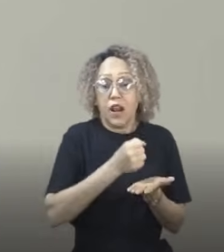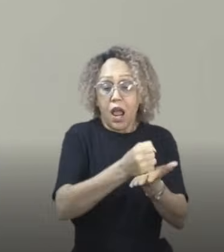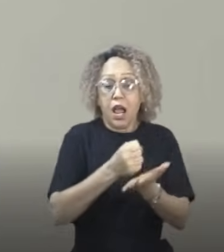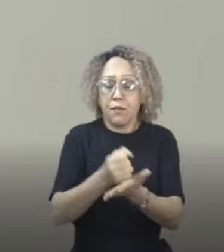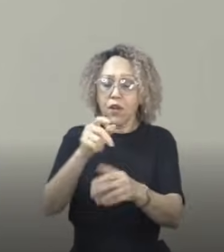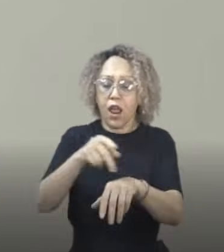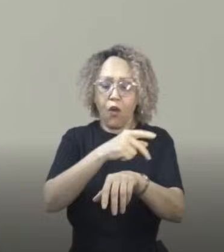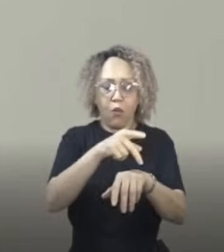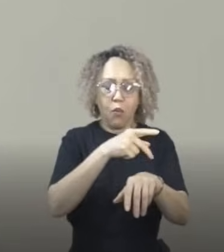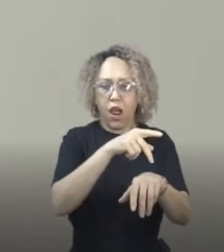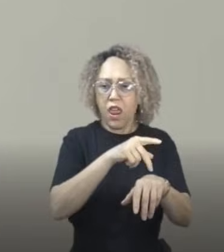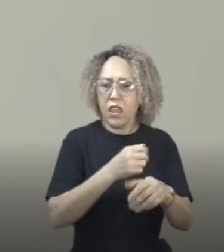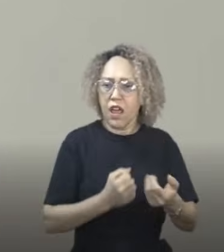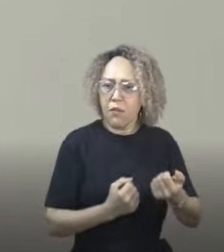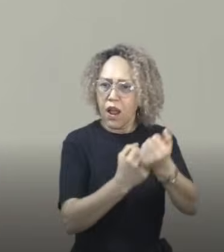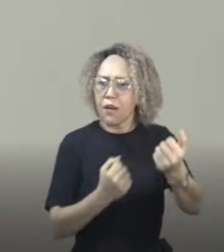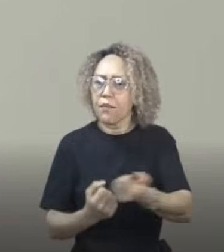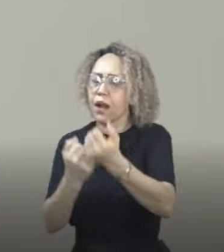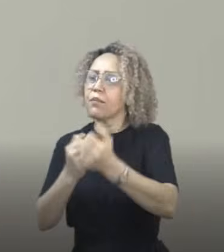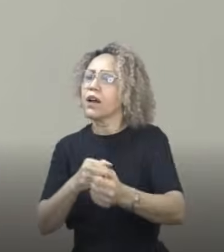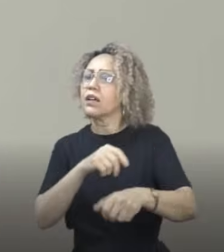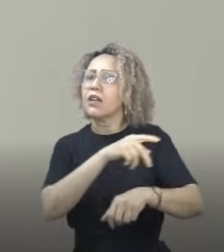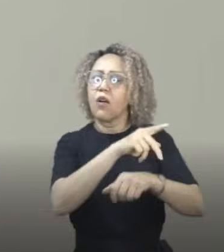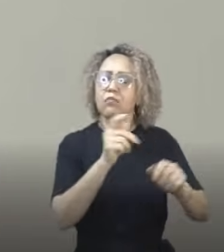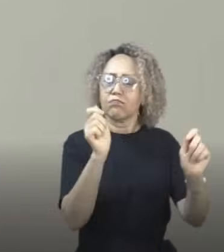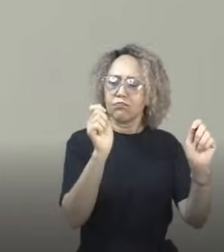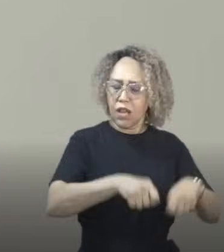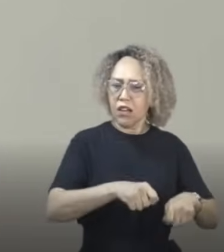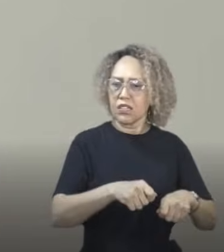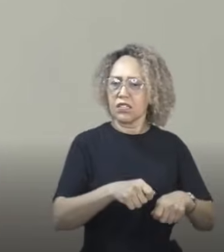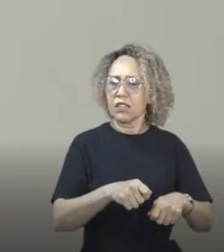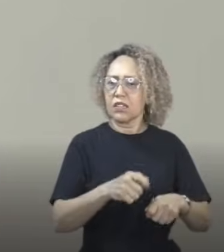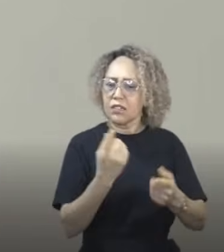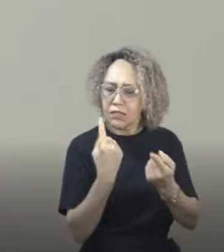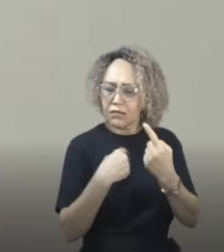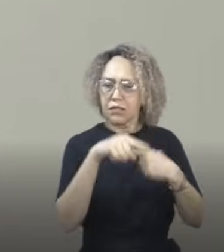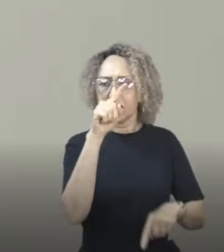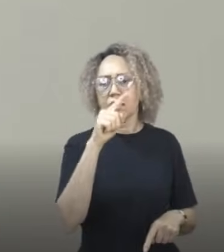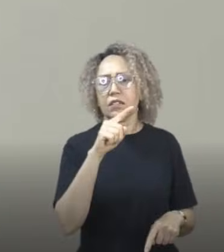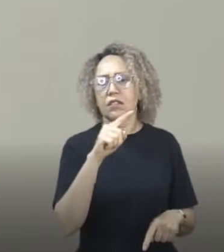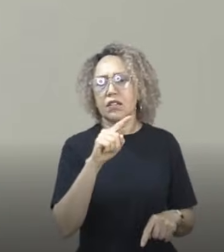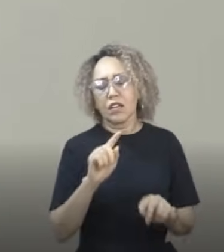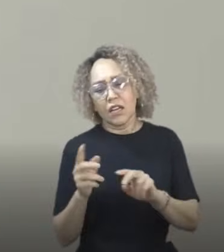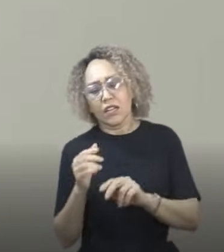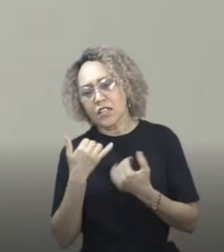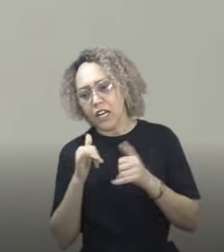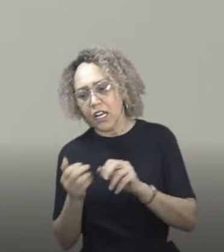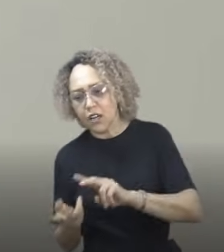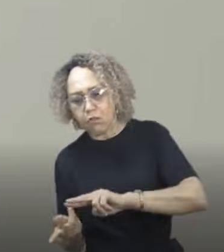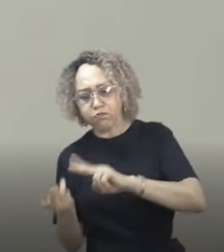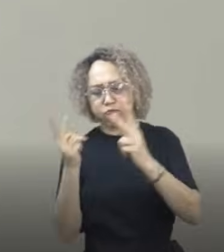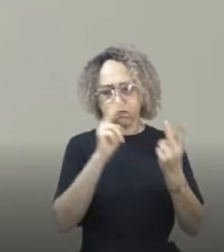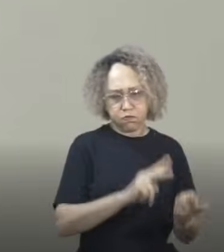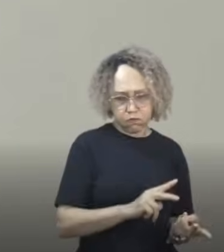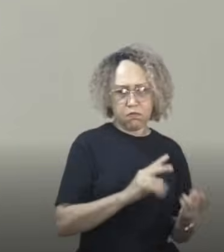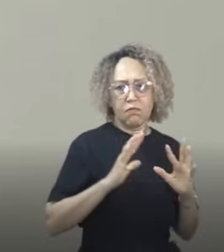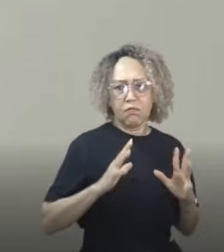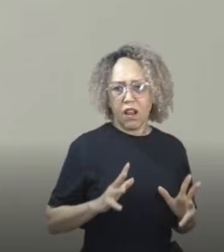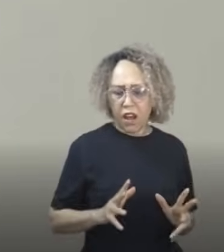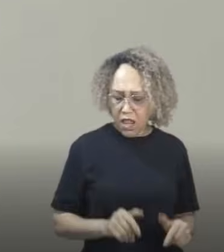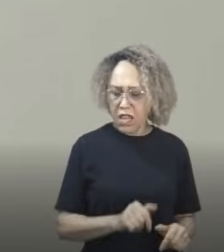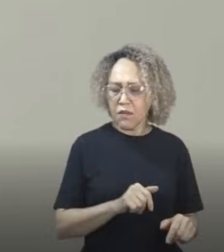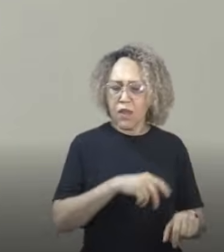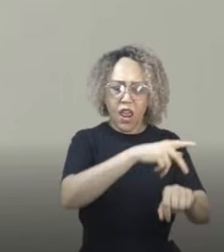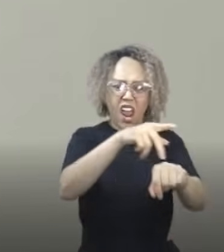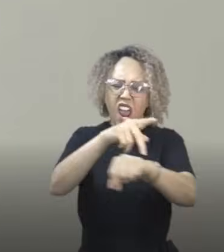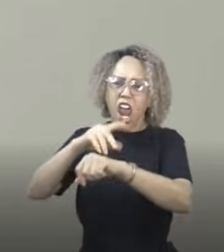essa capacidade, essa potencialidade e a necessidade de fazer a transição energética, né, em todos os